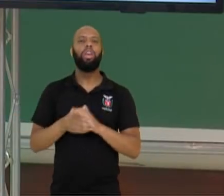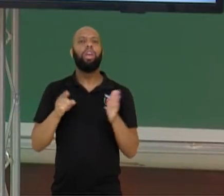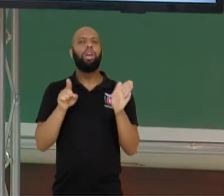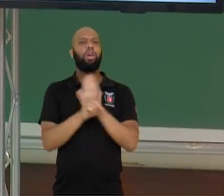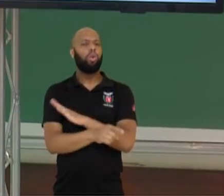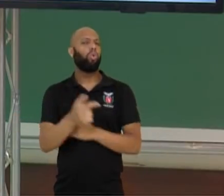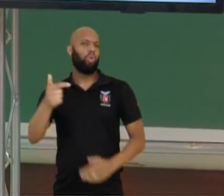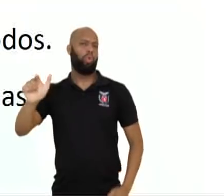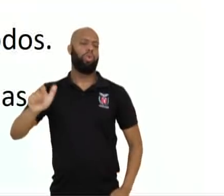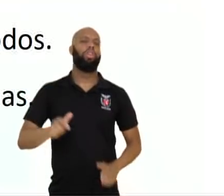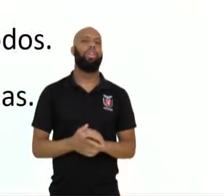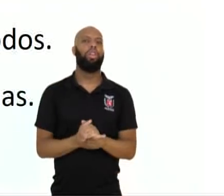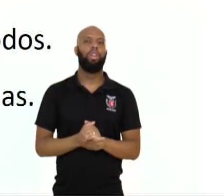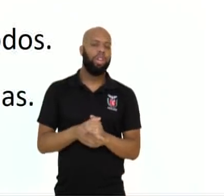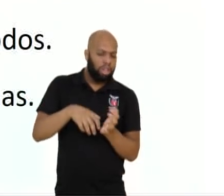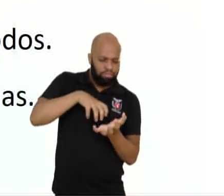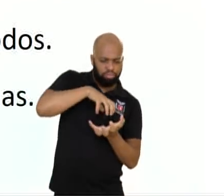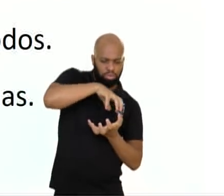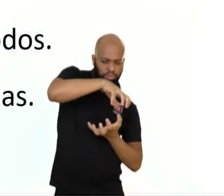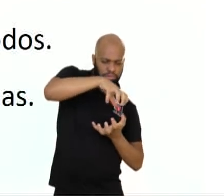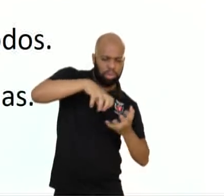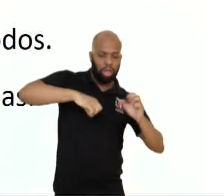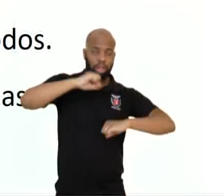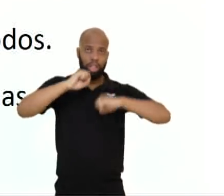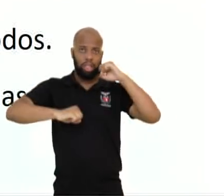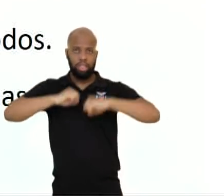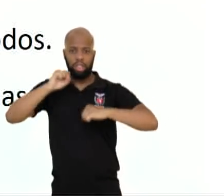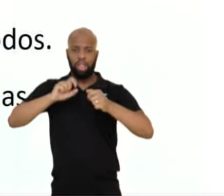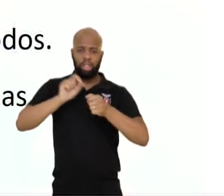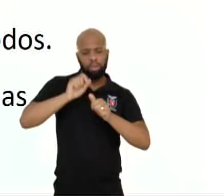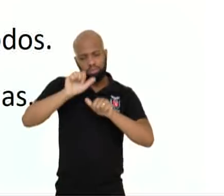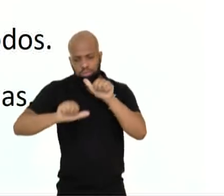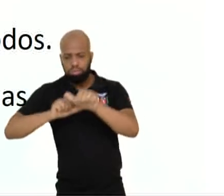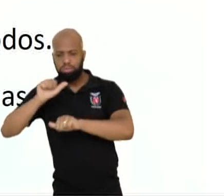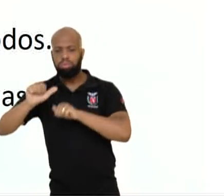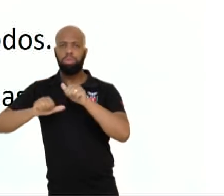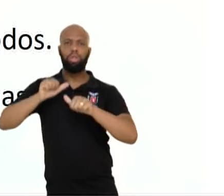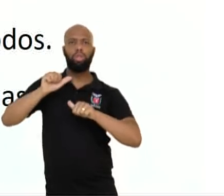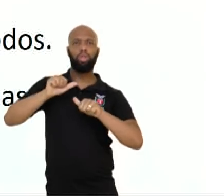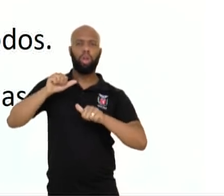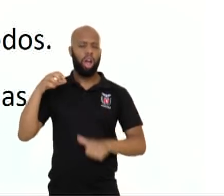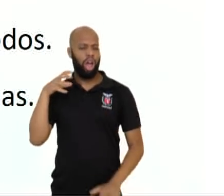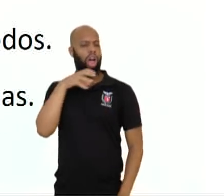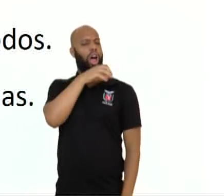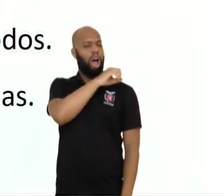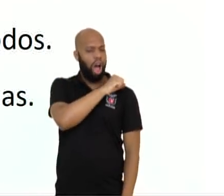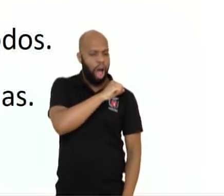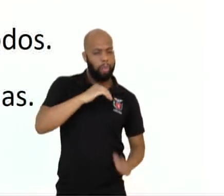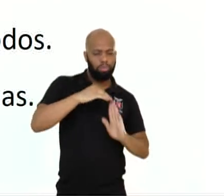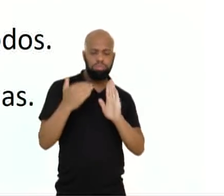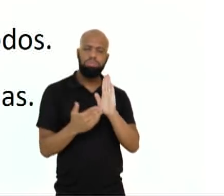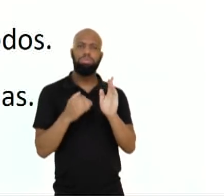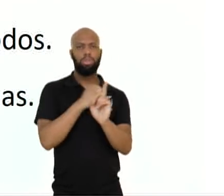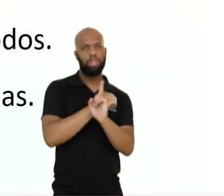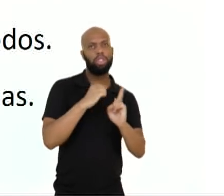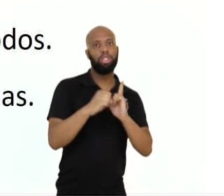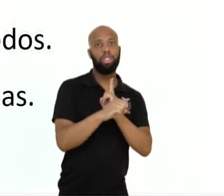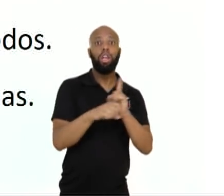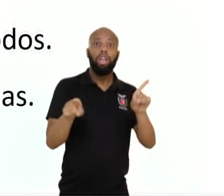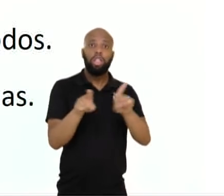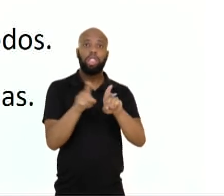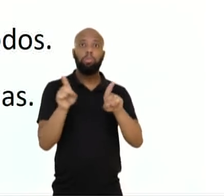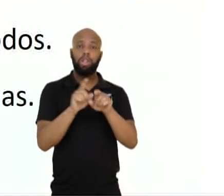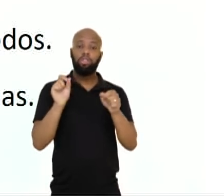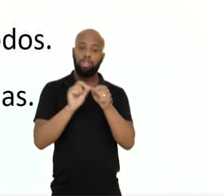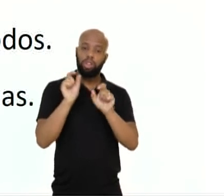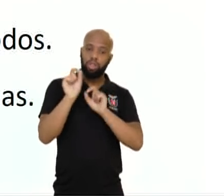um. A Revolução Industrial, além de modificar de forma relativamente rápida toda a sociedade, também refletiu